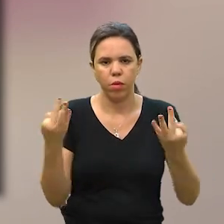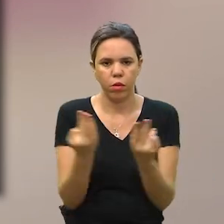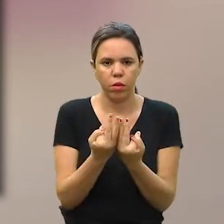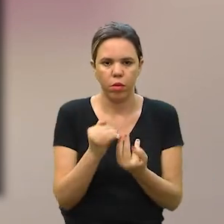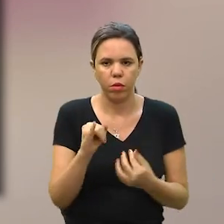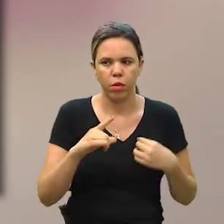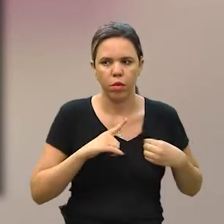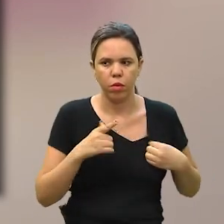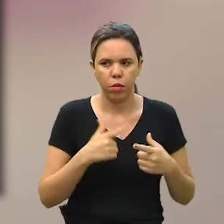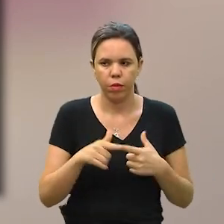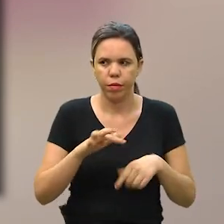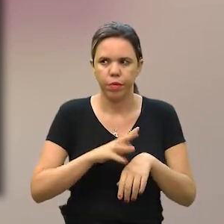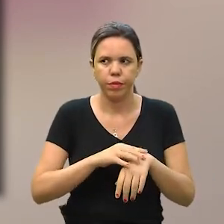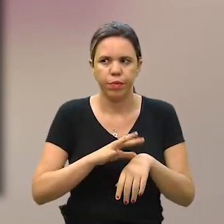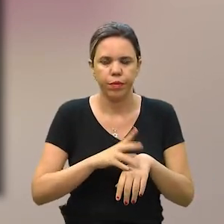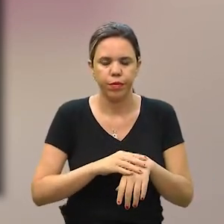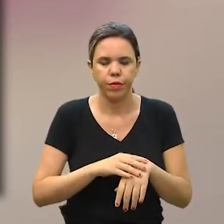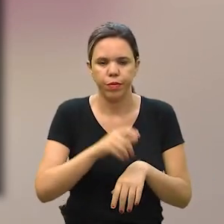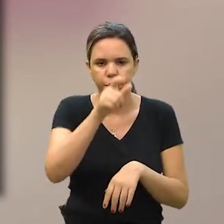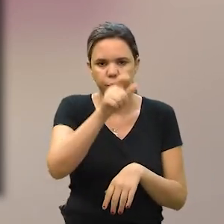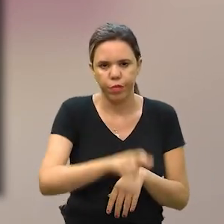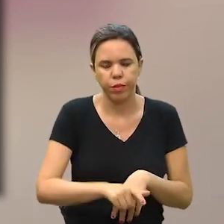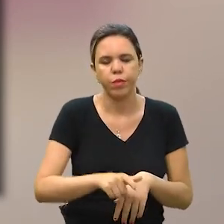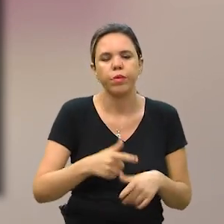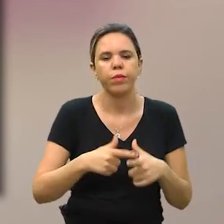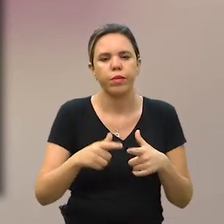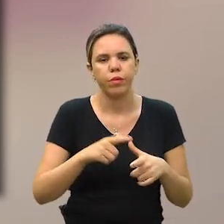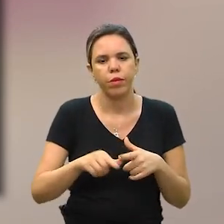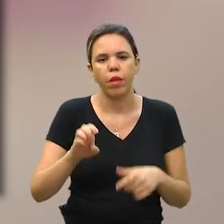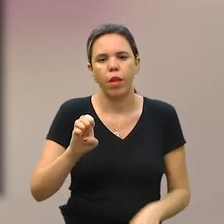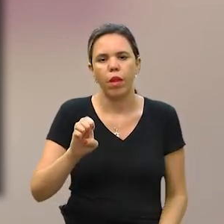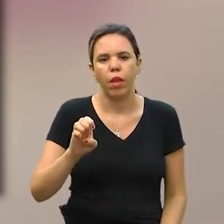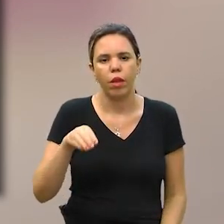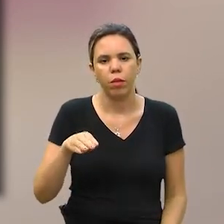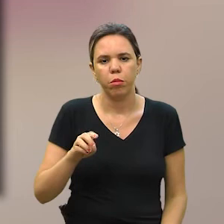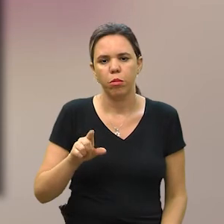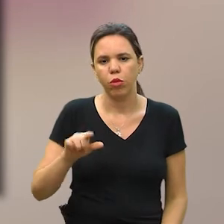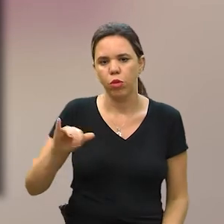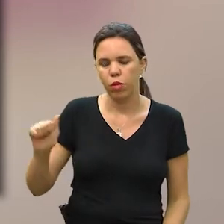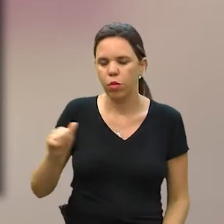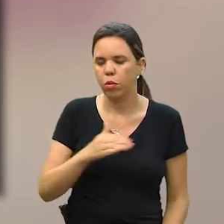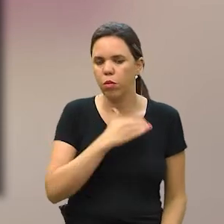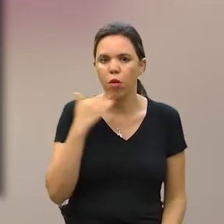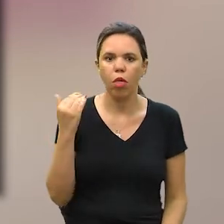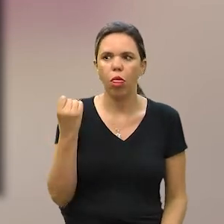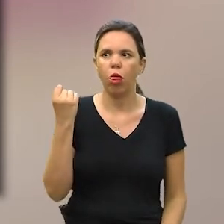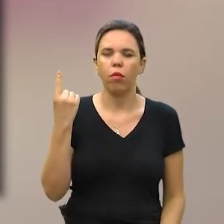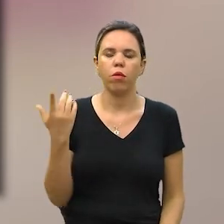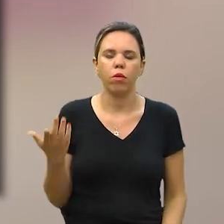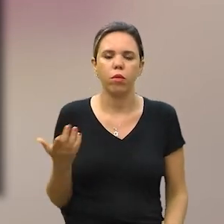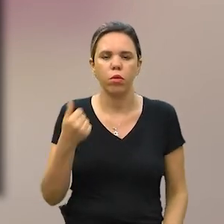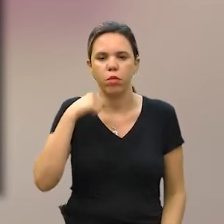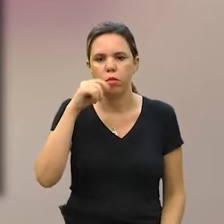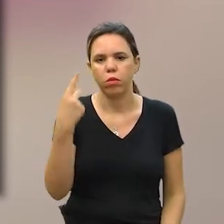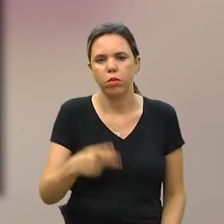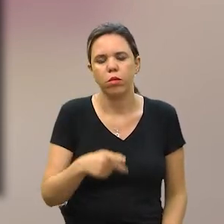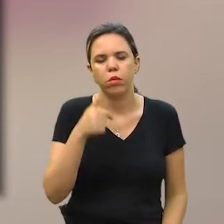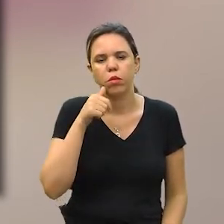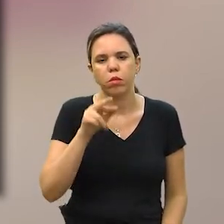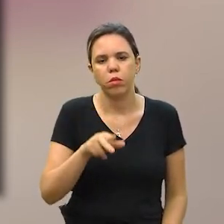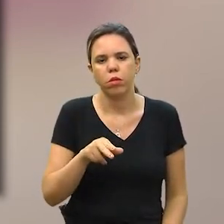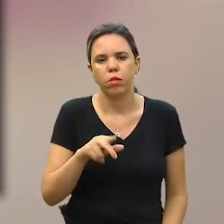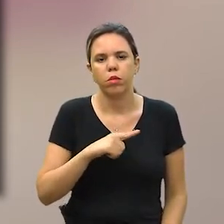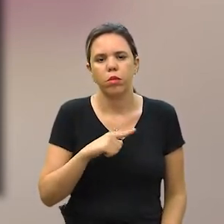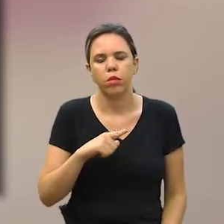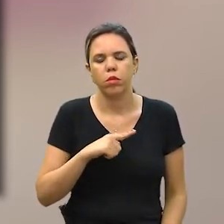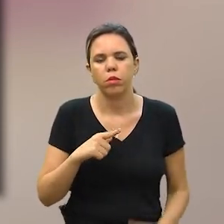se alguém teve trombose, se teve alguém com embolia pulmonar, se teve alguém com morte súbita, se a sua mãe, a sua